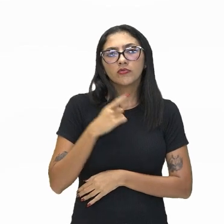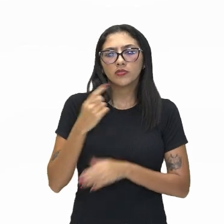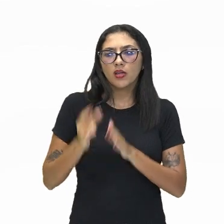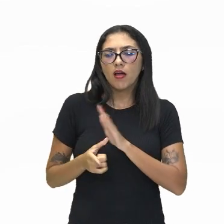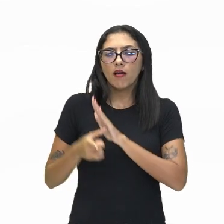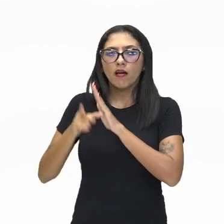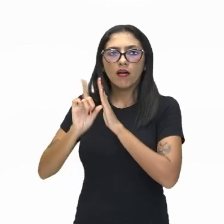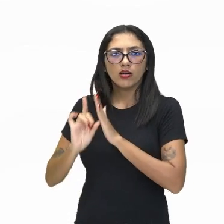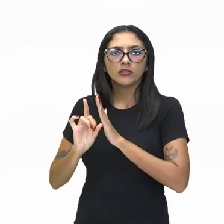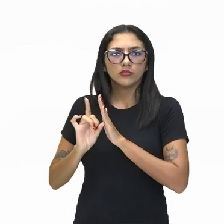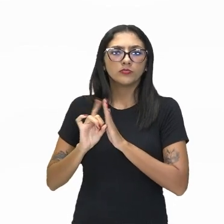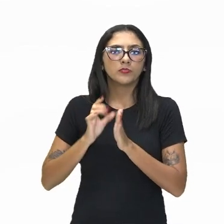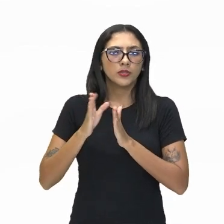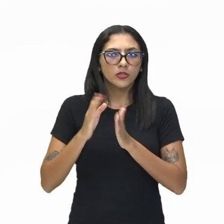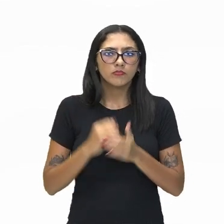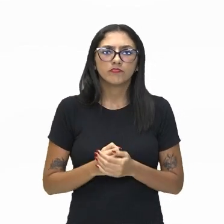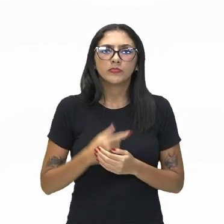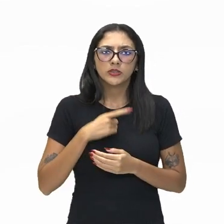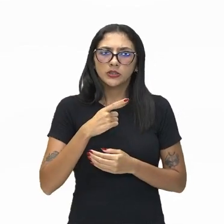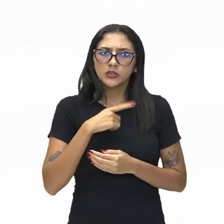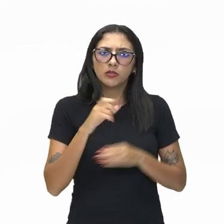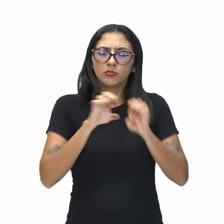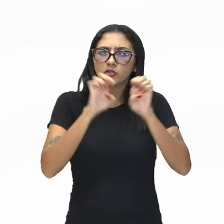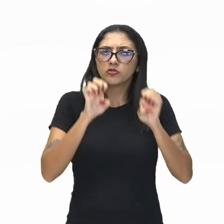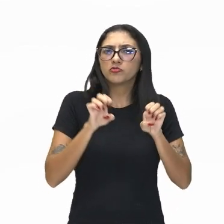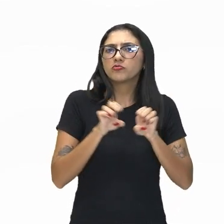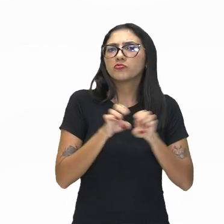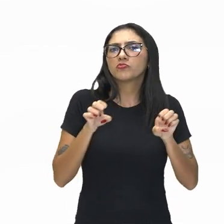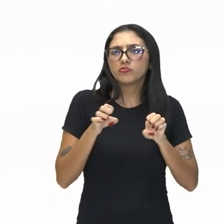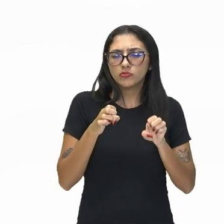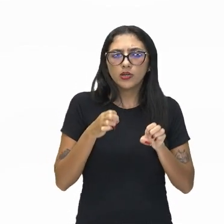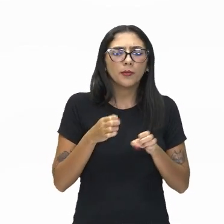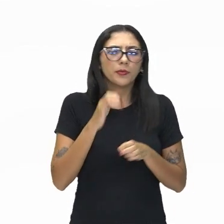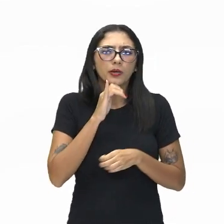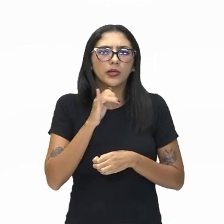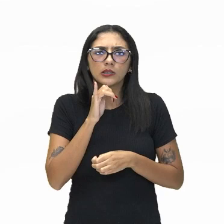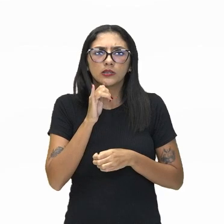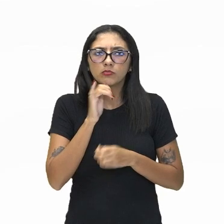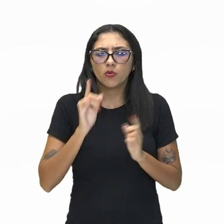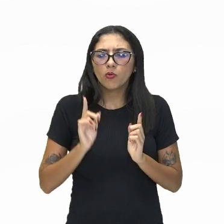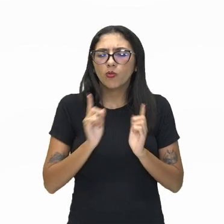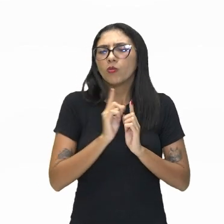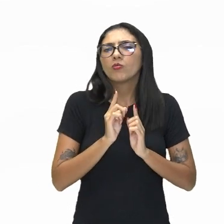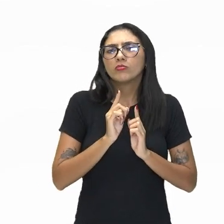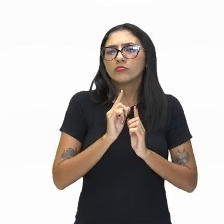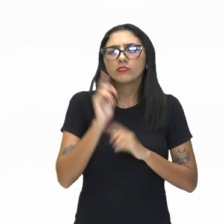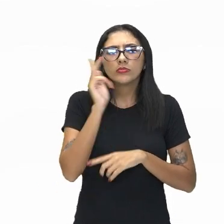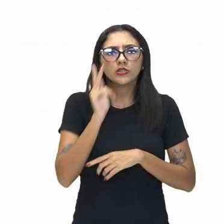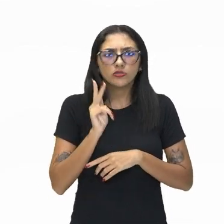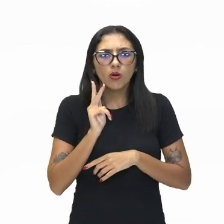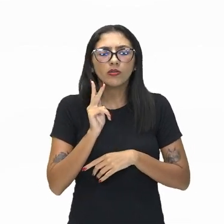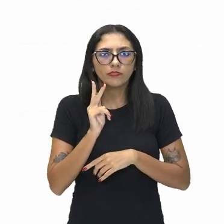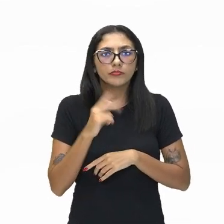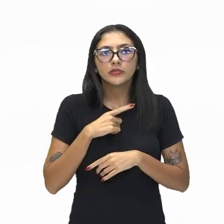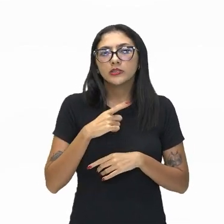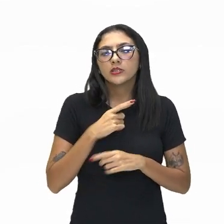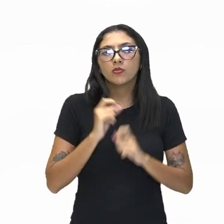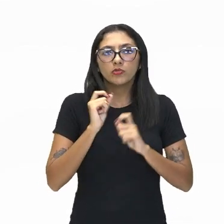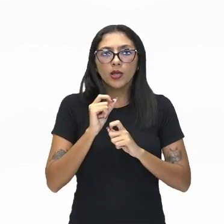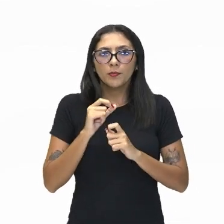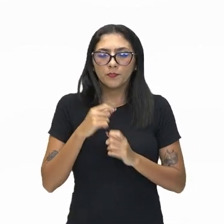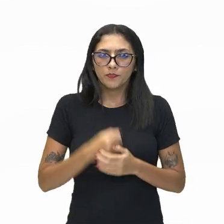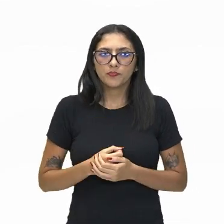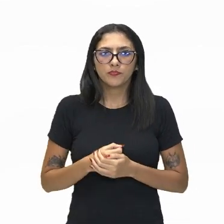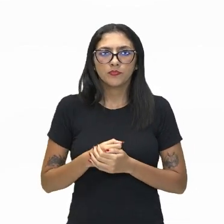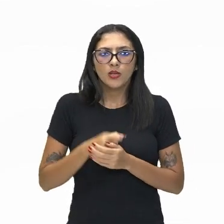décadas, substitui a estrutura clássica pela construção de um texto curto, com o objetivo de conduzir o leitor para além